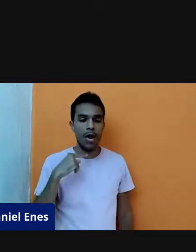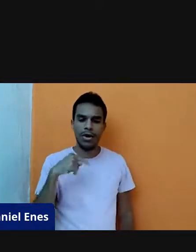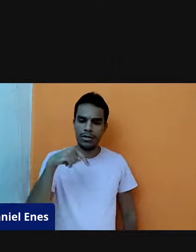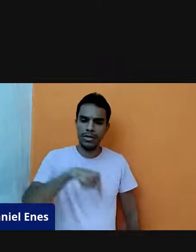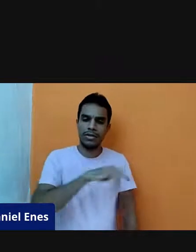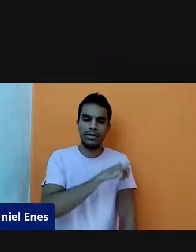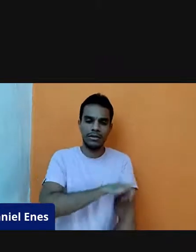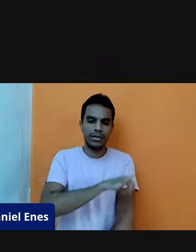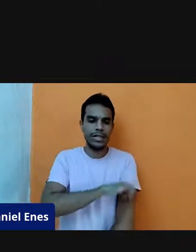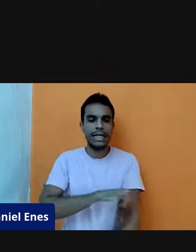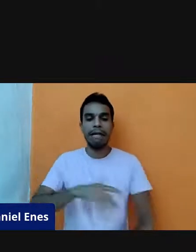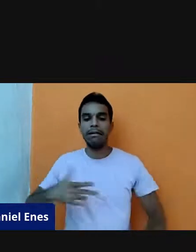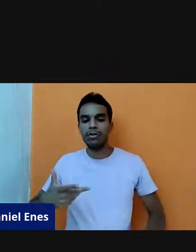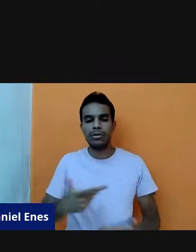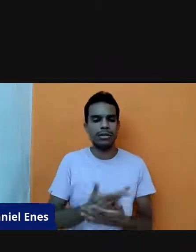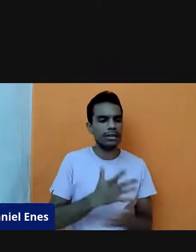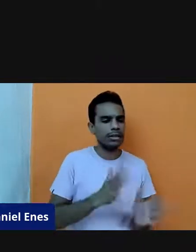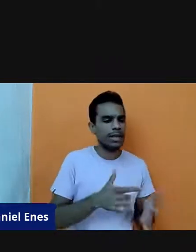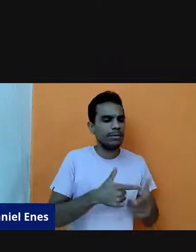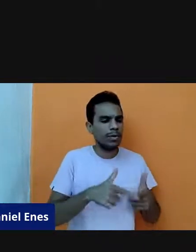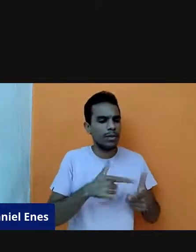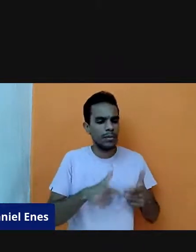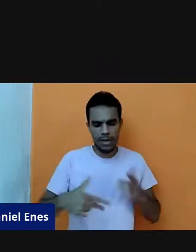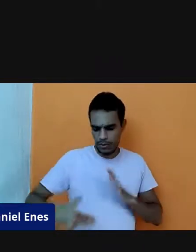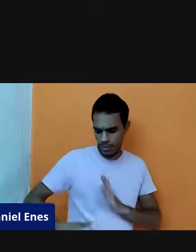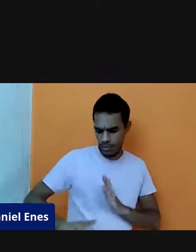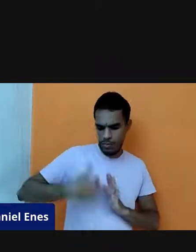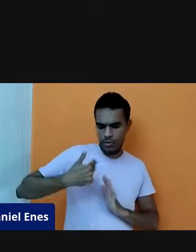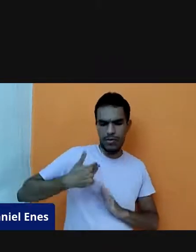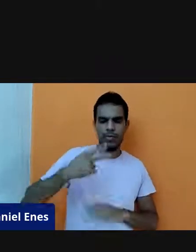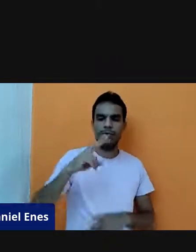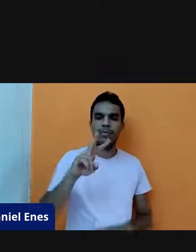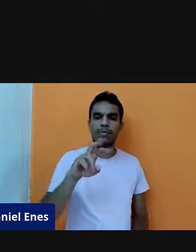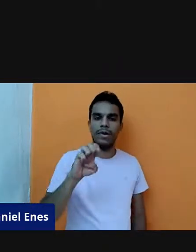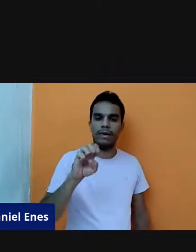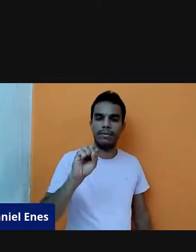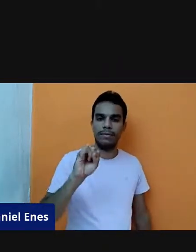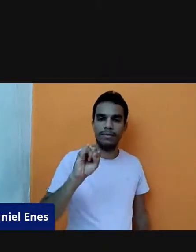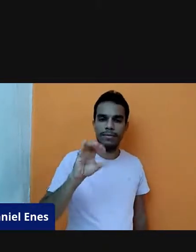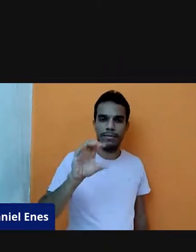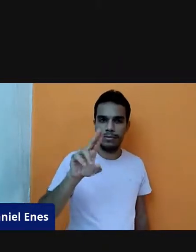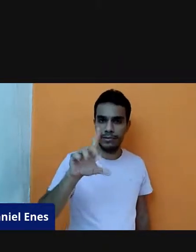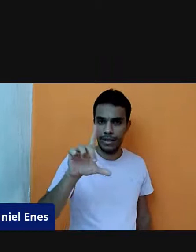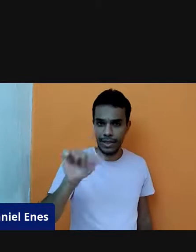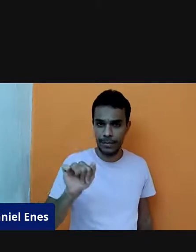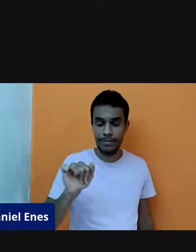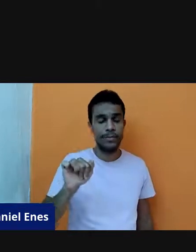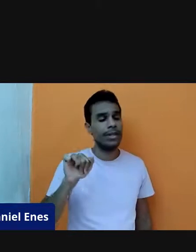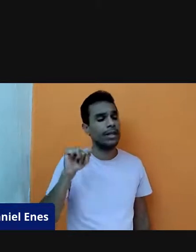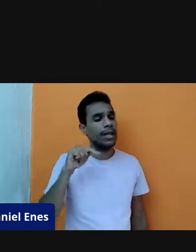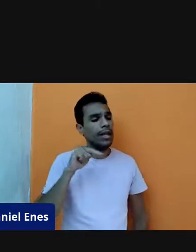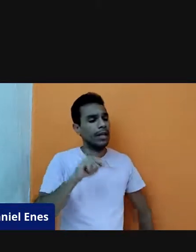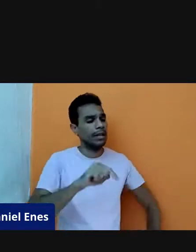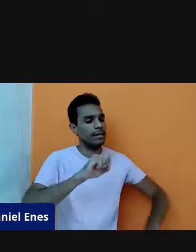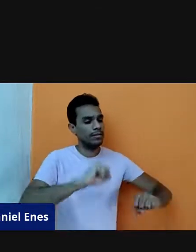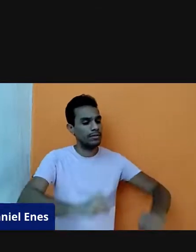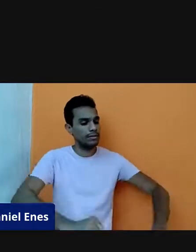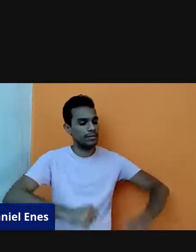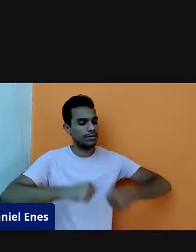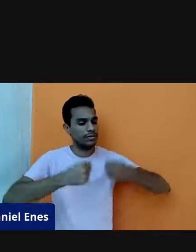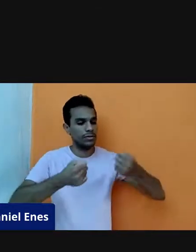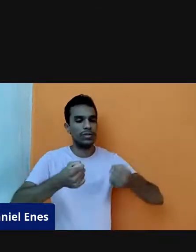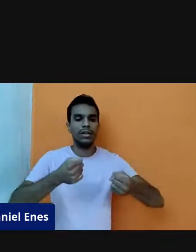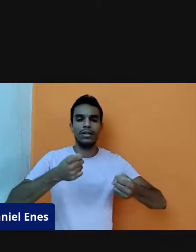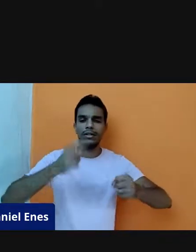de complicações numa operação de vesícula, a Clarice finalmente se dedica à ficção